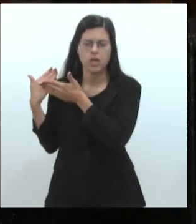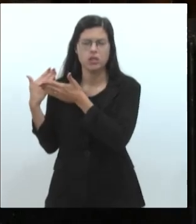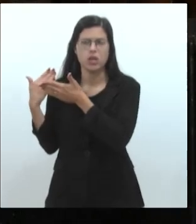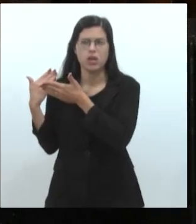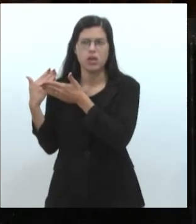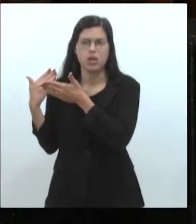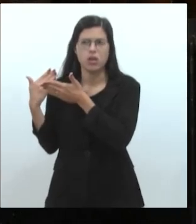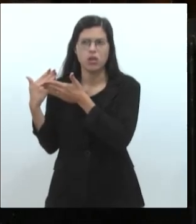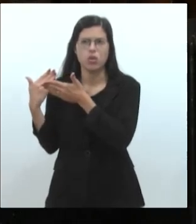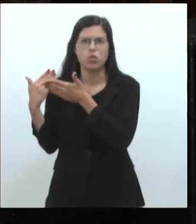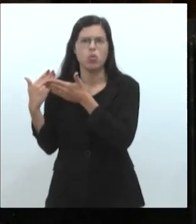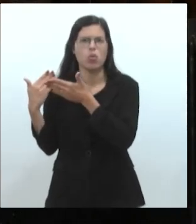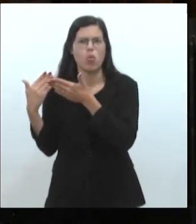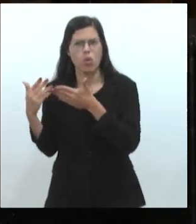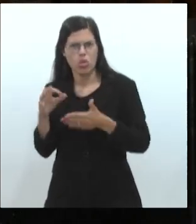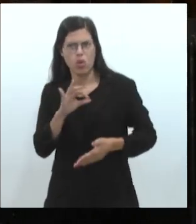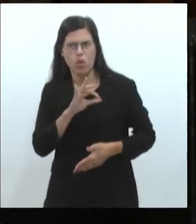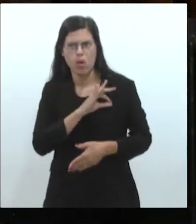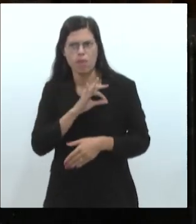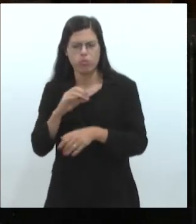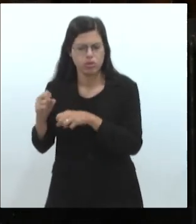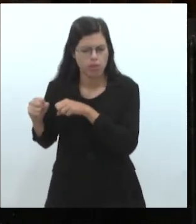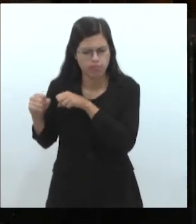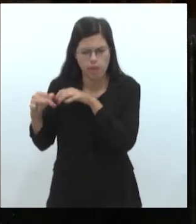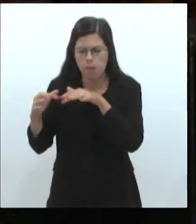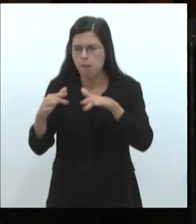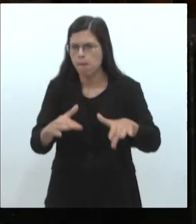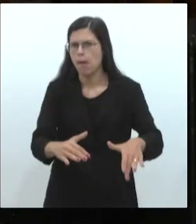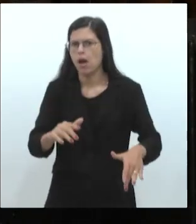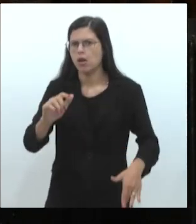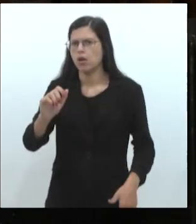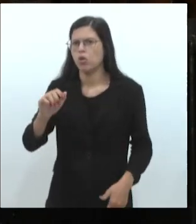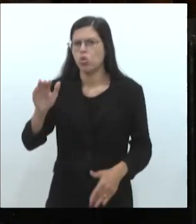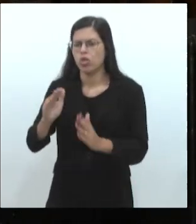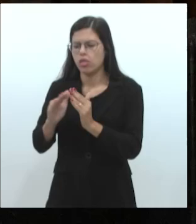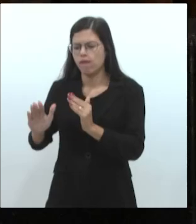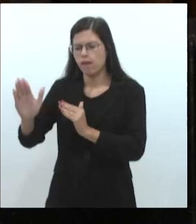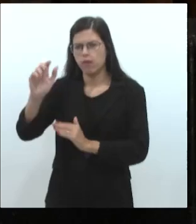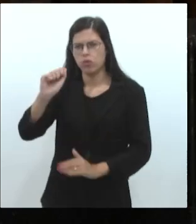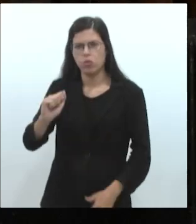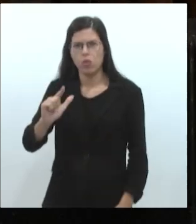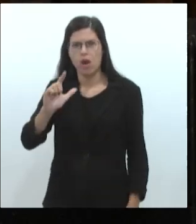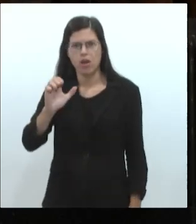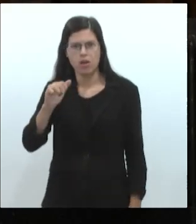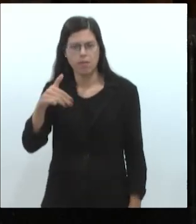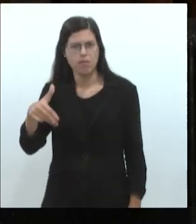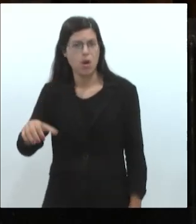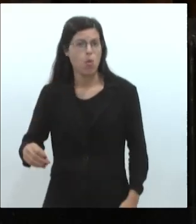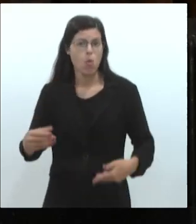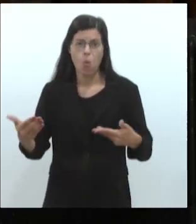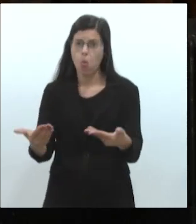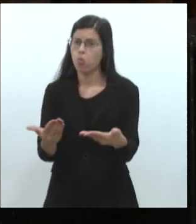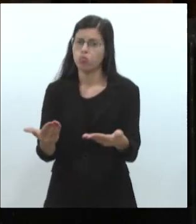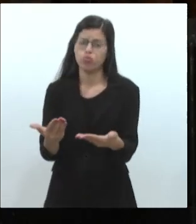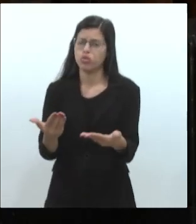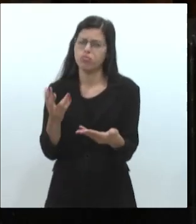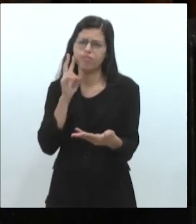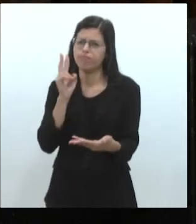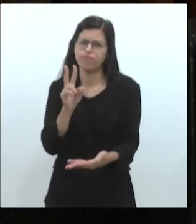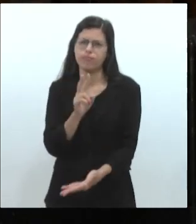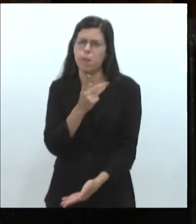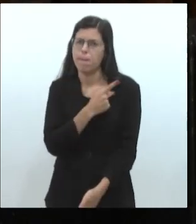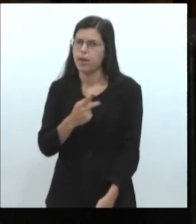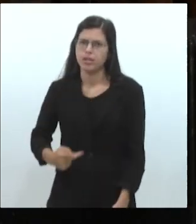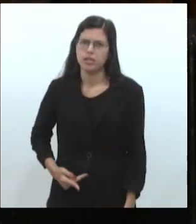lá do Alemão, colocou a Marinha, colocou o Exército. Hoje a gente não vê esse Lula. A gente vê um presidente